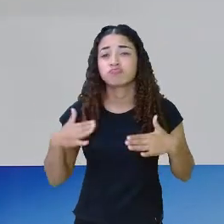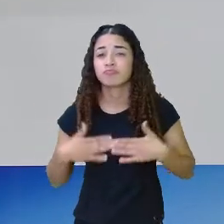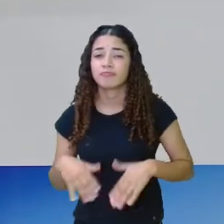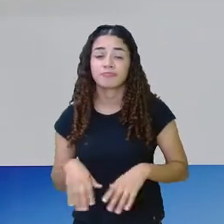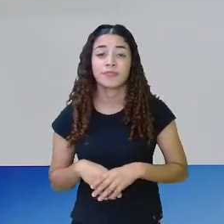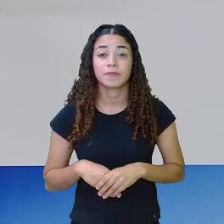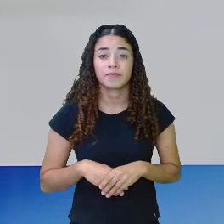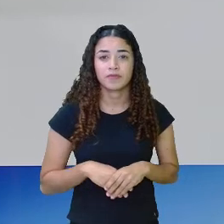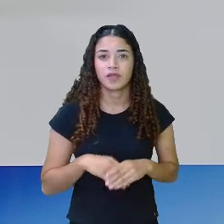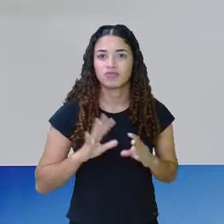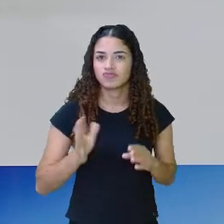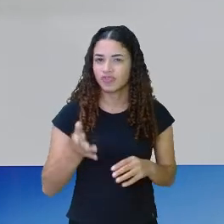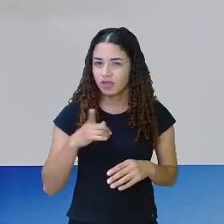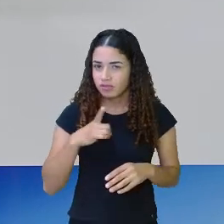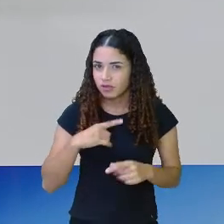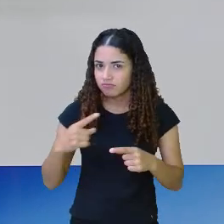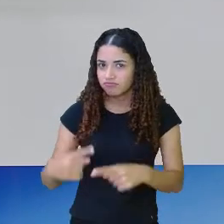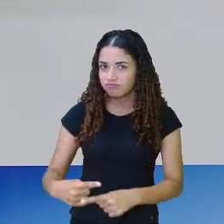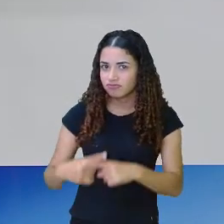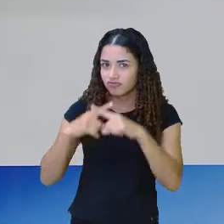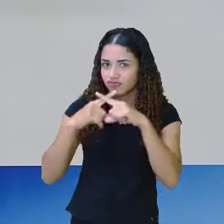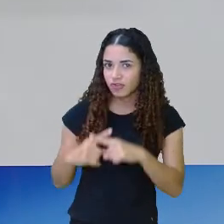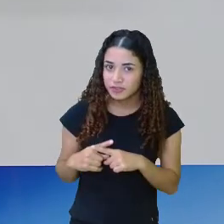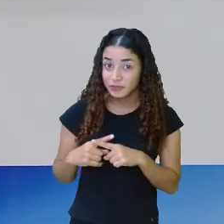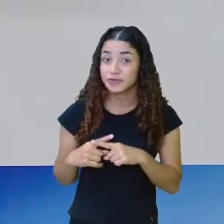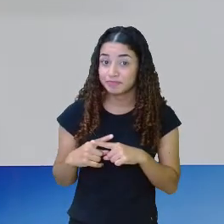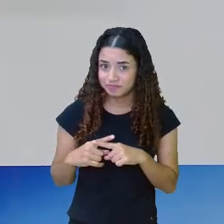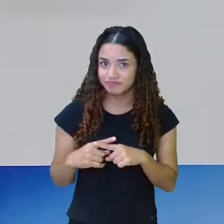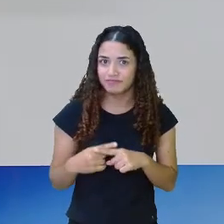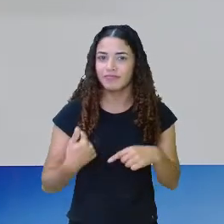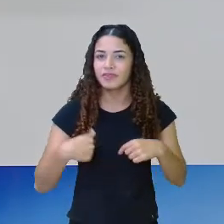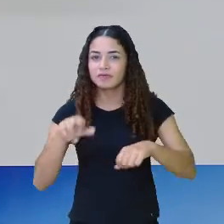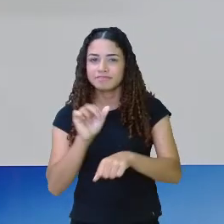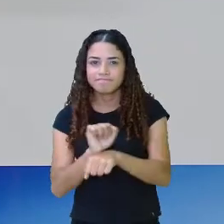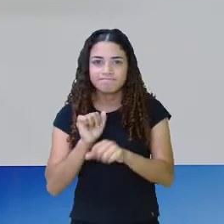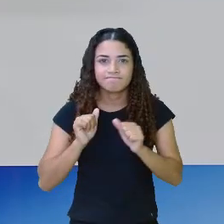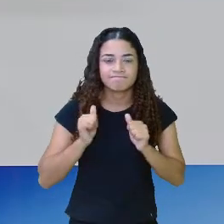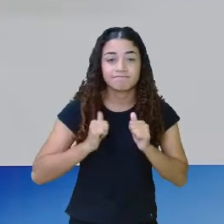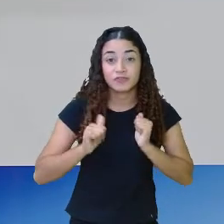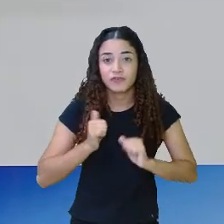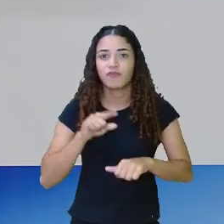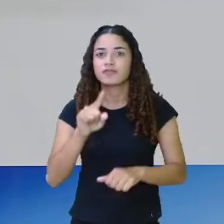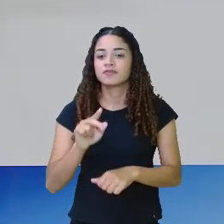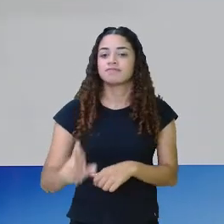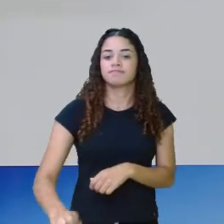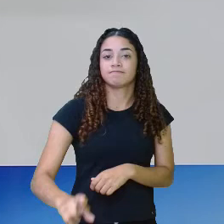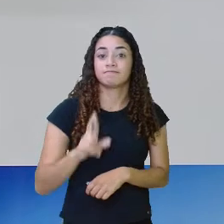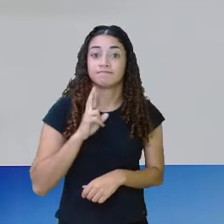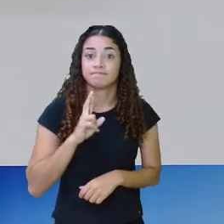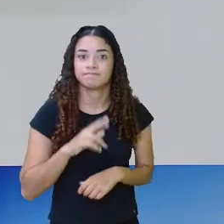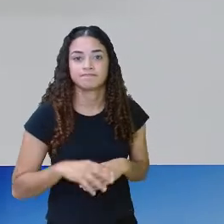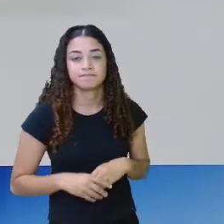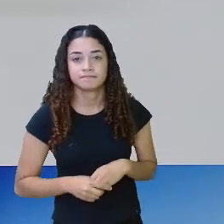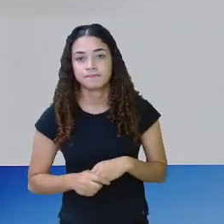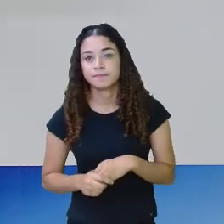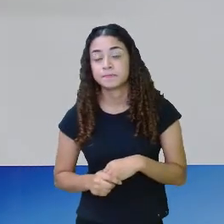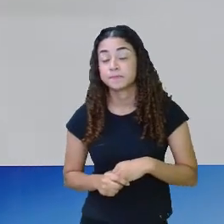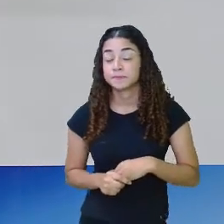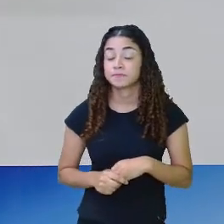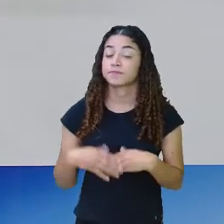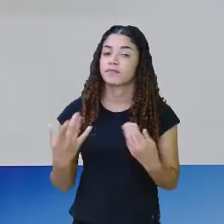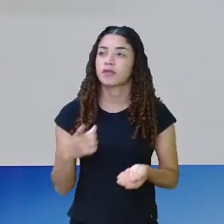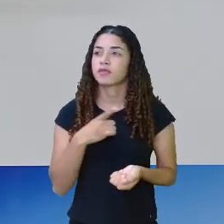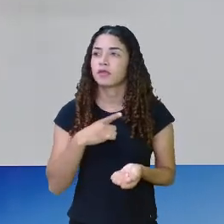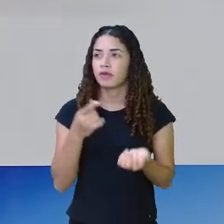tenho um desafio para vocês aqui. Espero que participem comigo e respondam, tá? Eu tenho